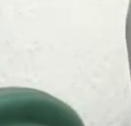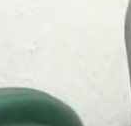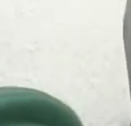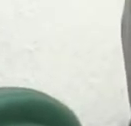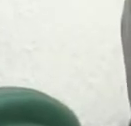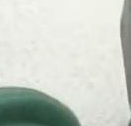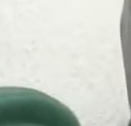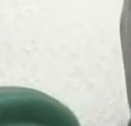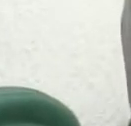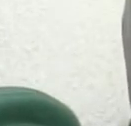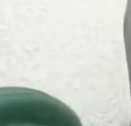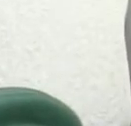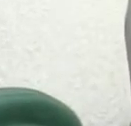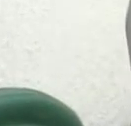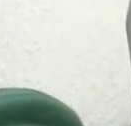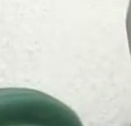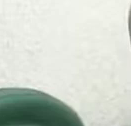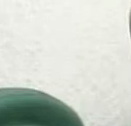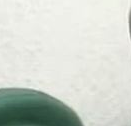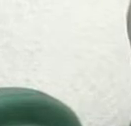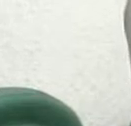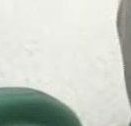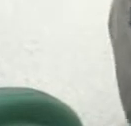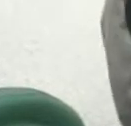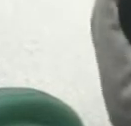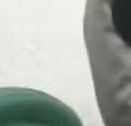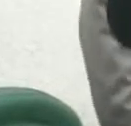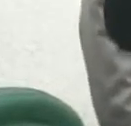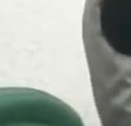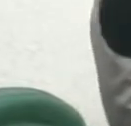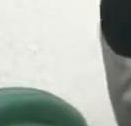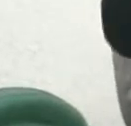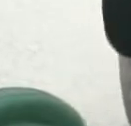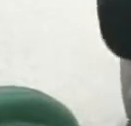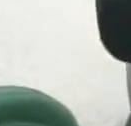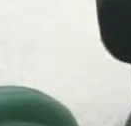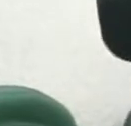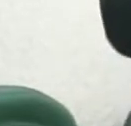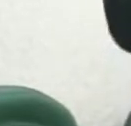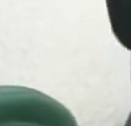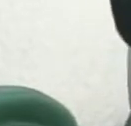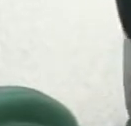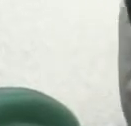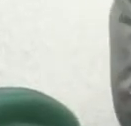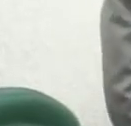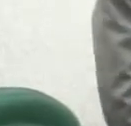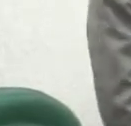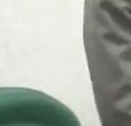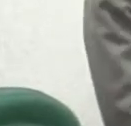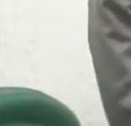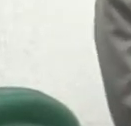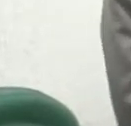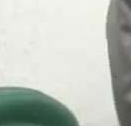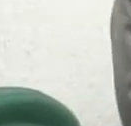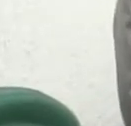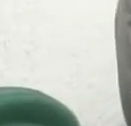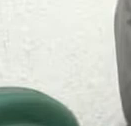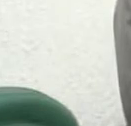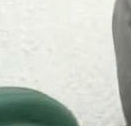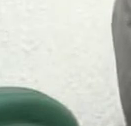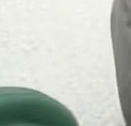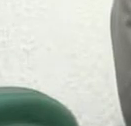já que o culto da família eu quero pedir que os irmãos que não estão aqui que não quiseram ouvir que não precisaram